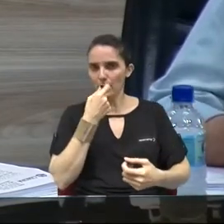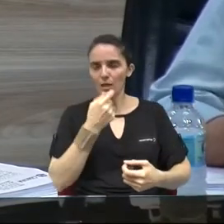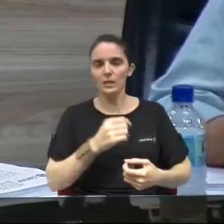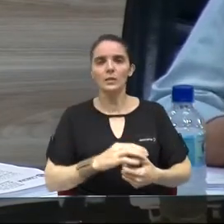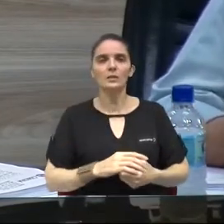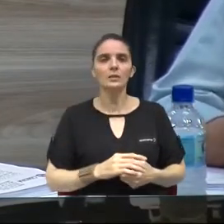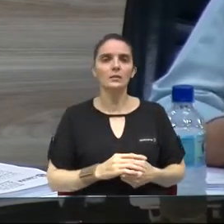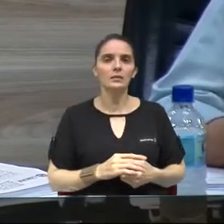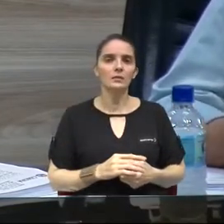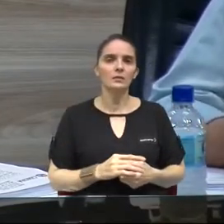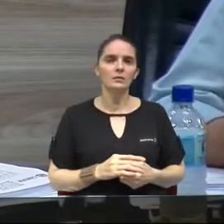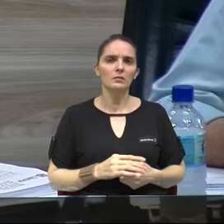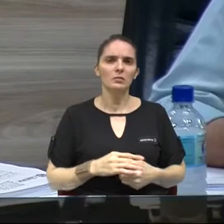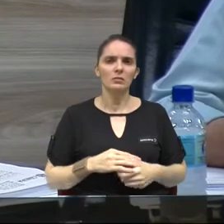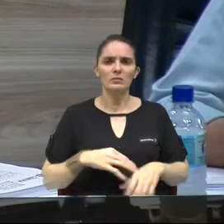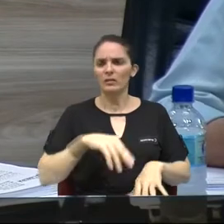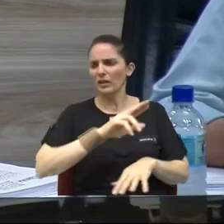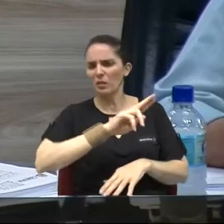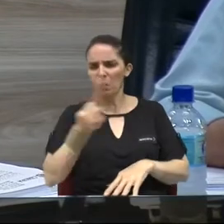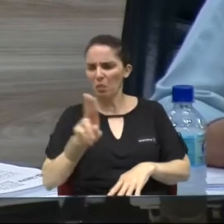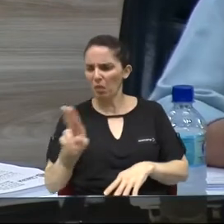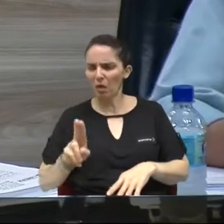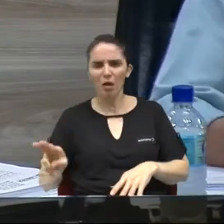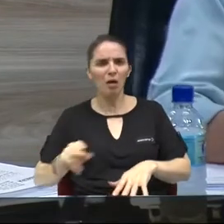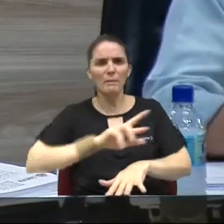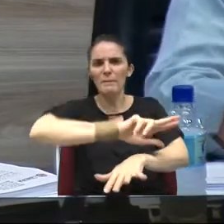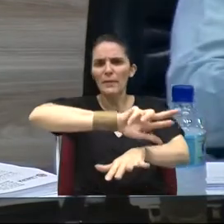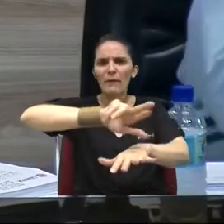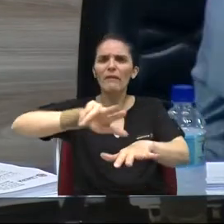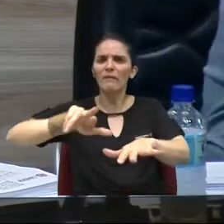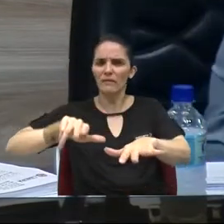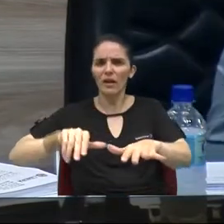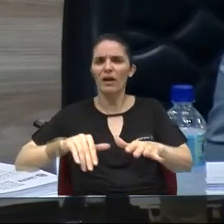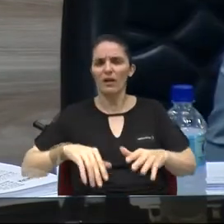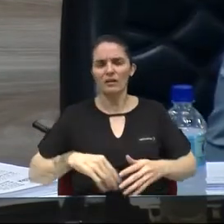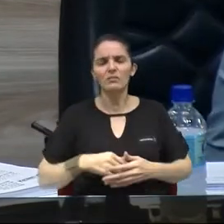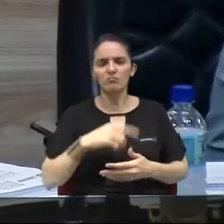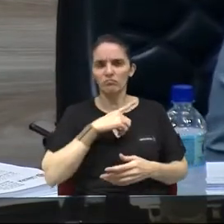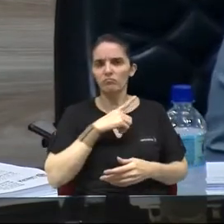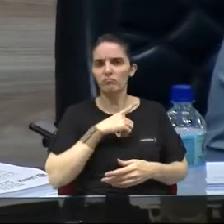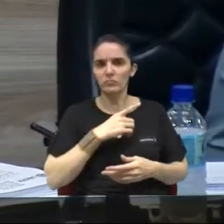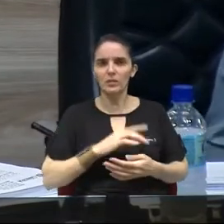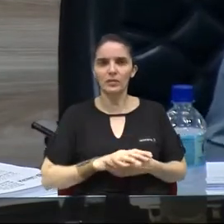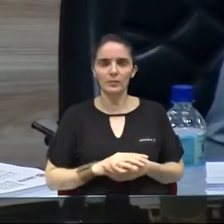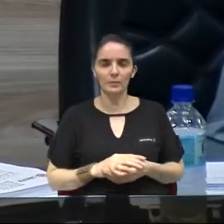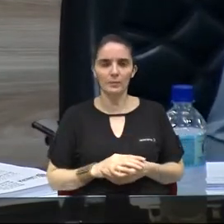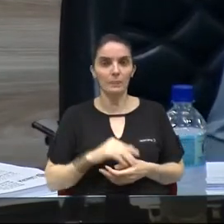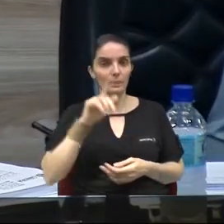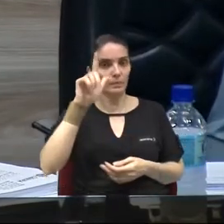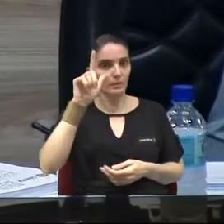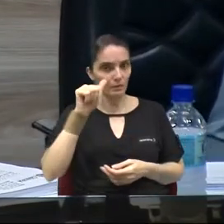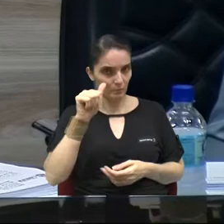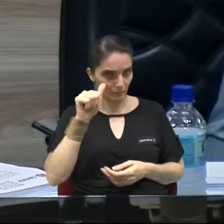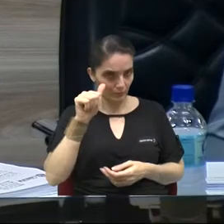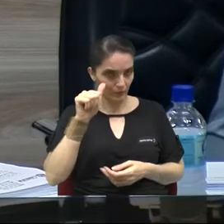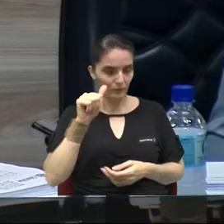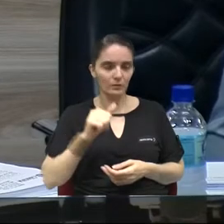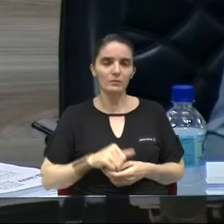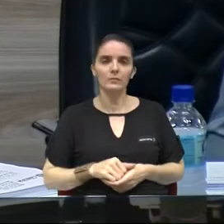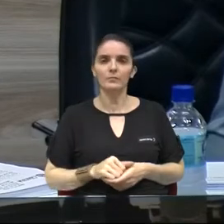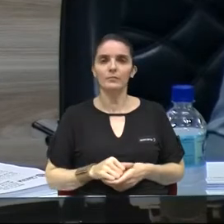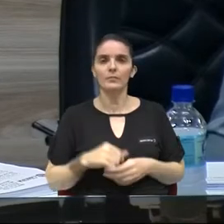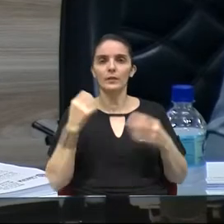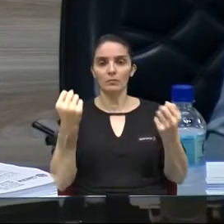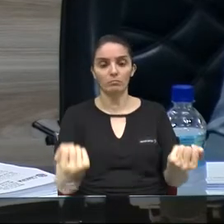filho que é o whey, o I, o IU, né? É um monte de suplemento. E, no decorrer disso, dessa história da